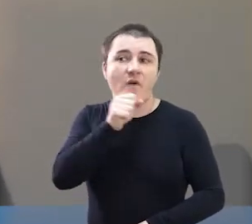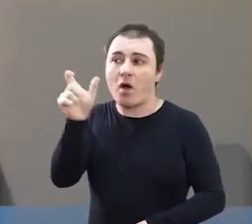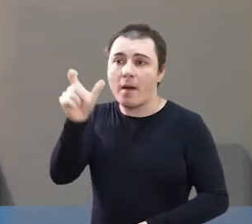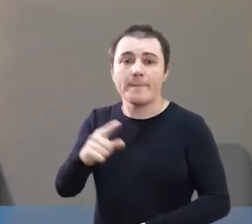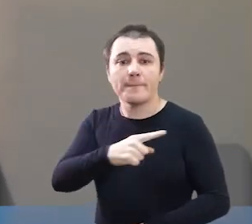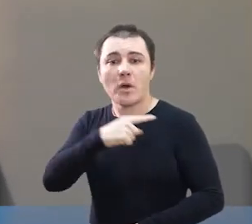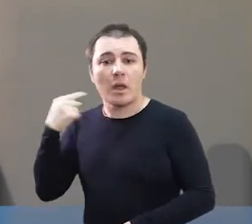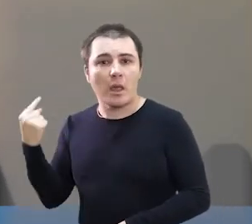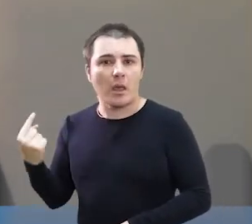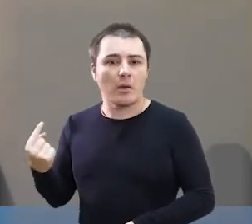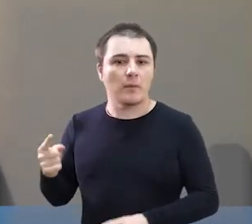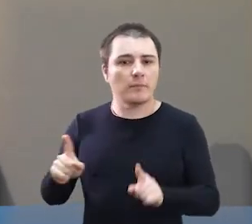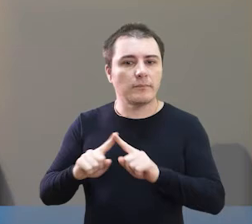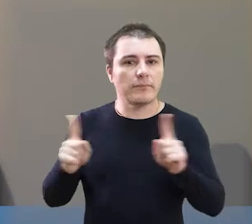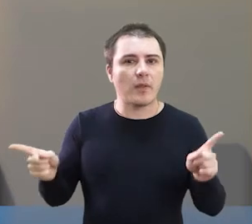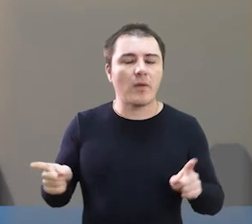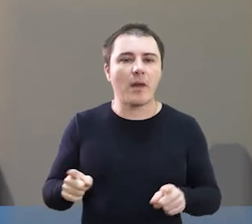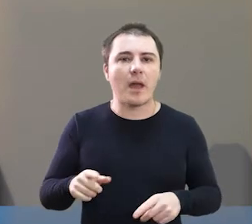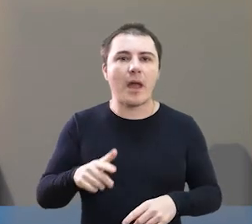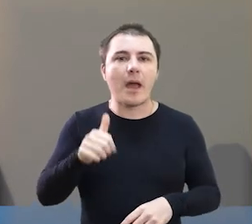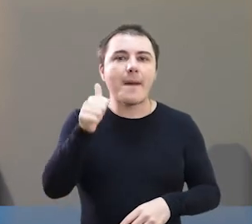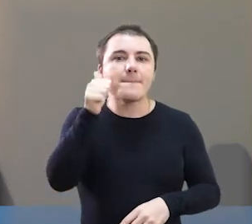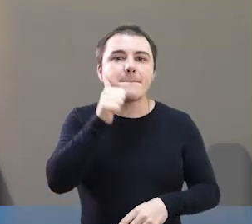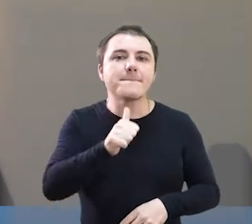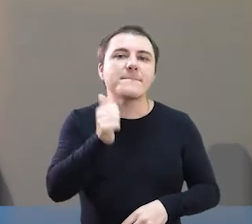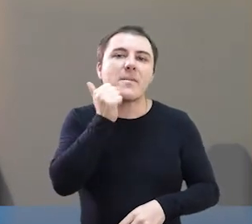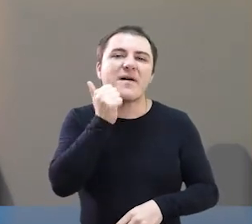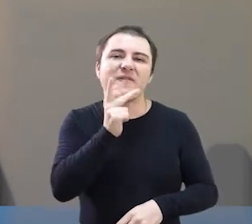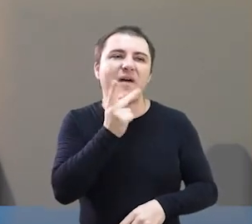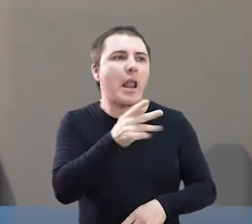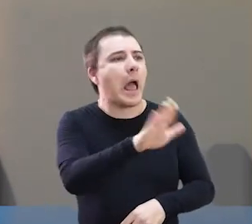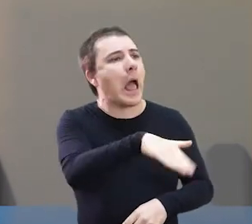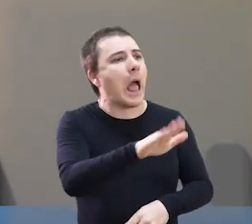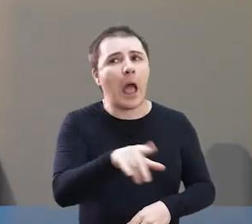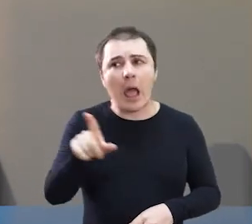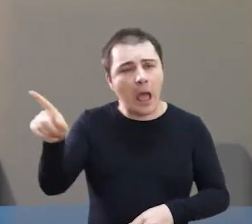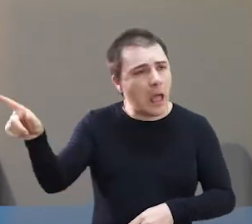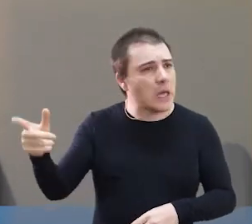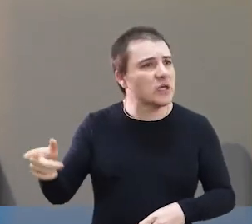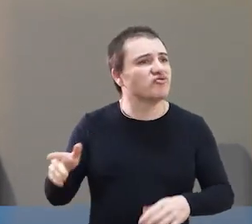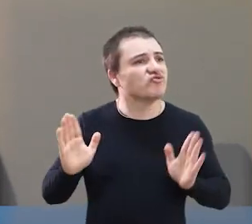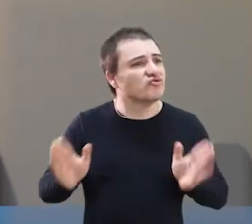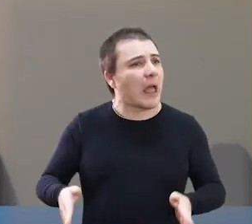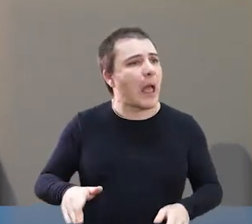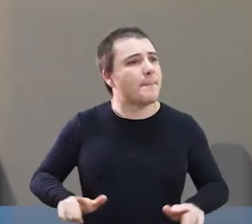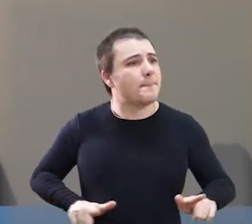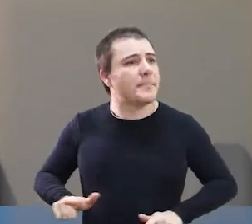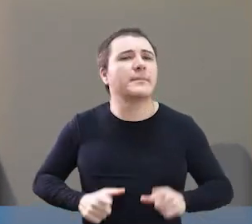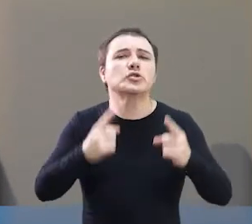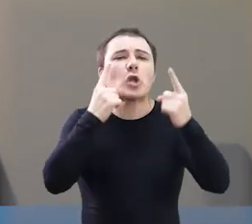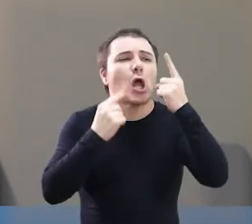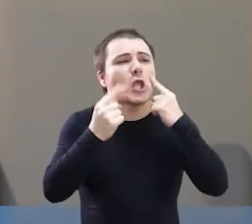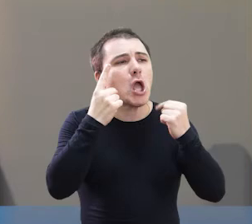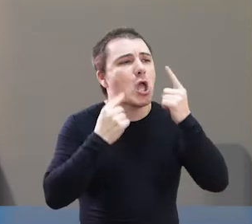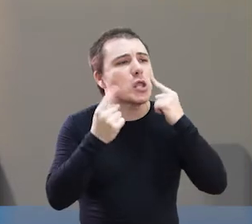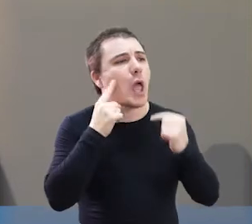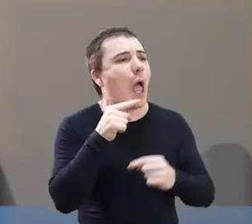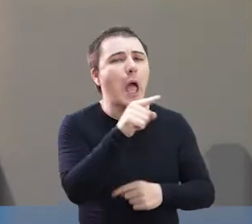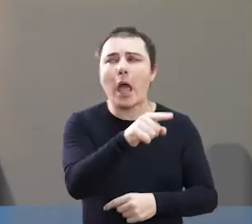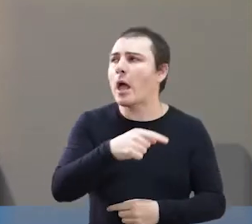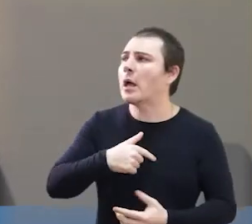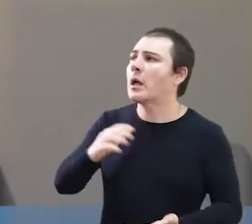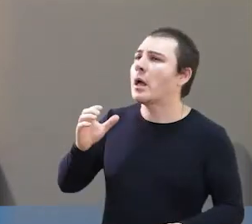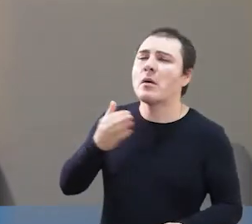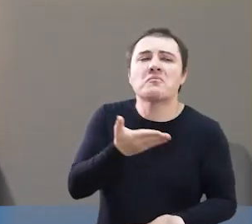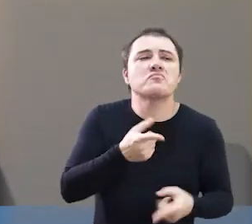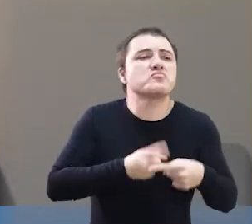família, e aí as mães começam a querer comparar os filhos. Olha, seu primo está lá chorando, você não chora,